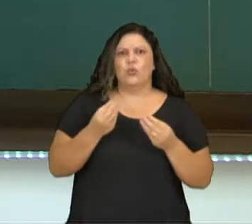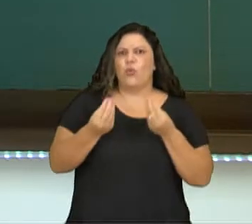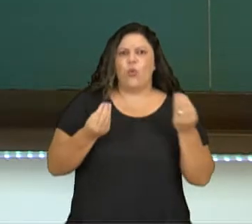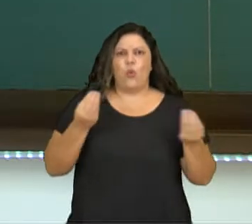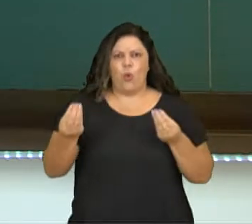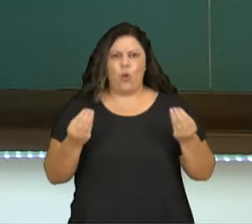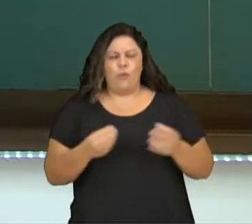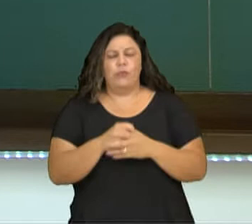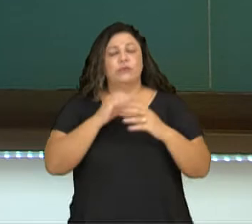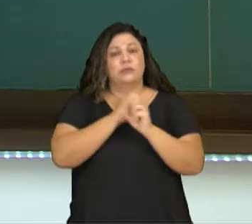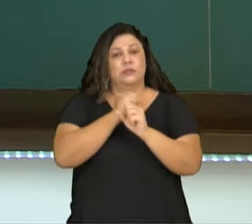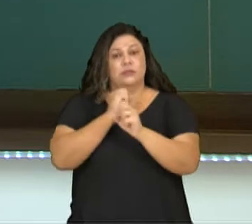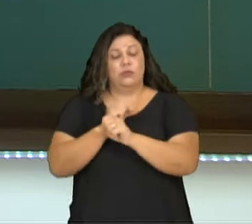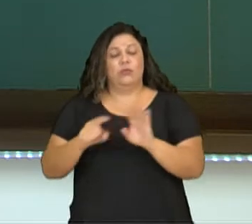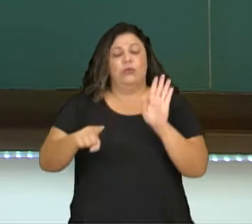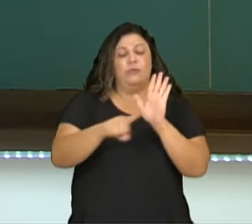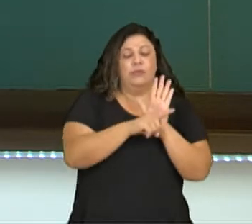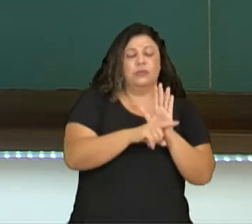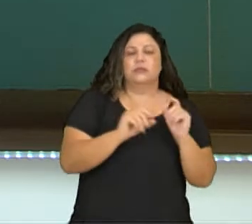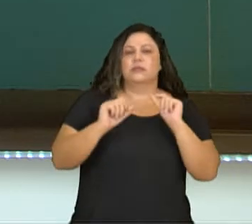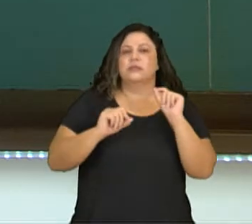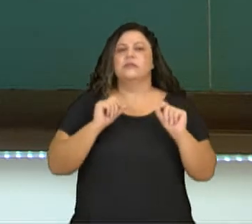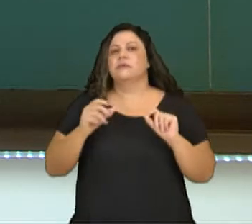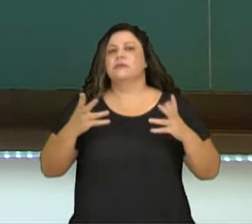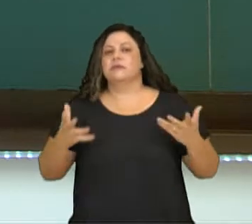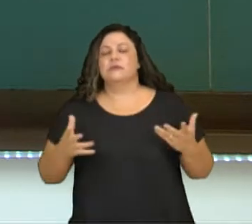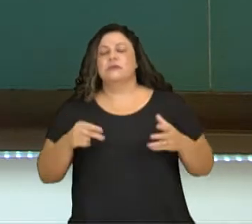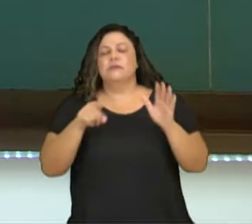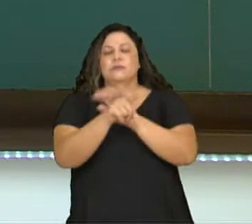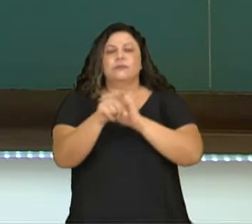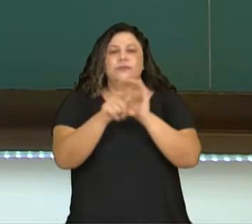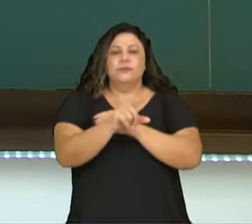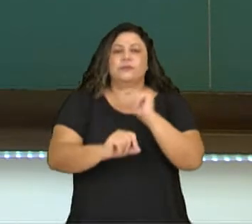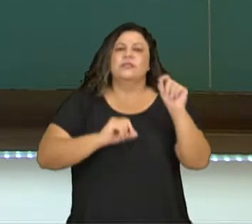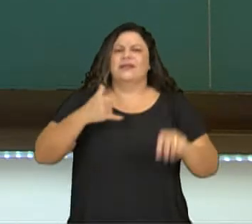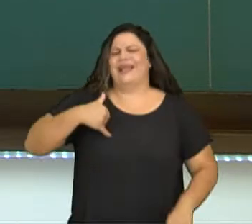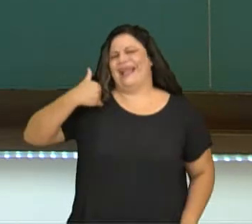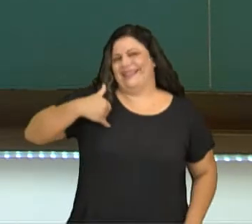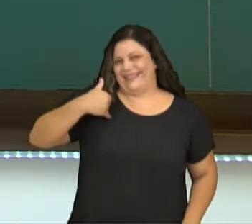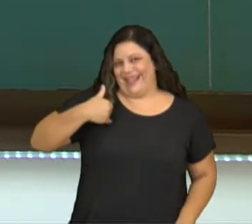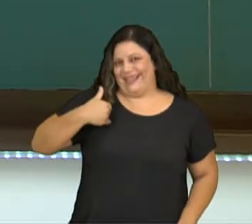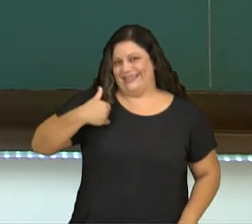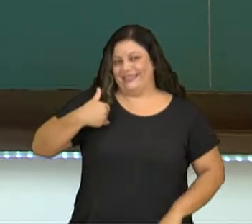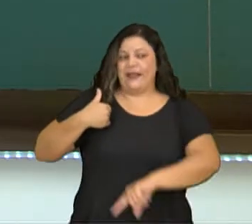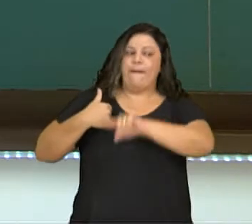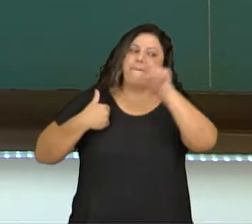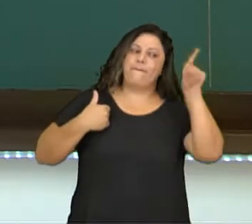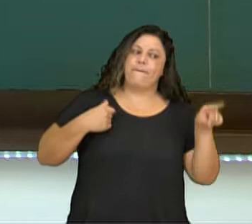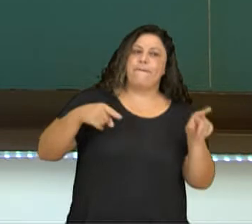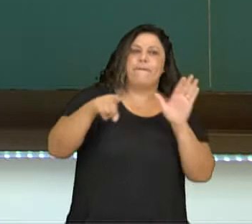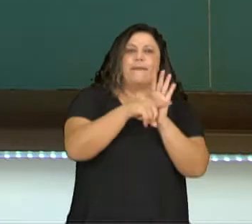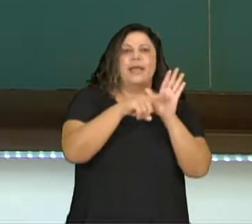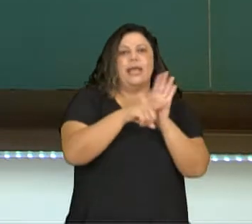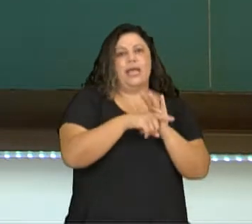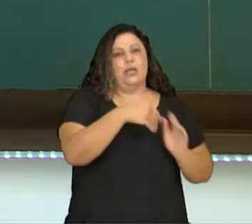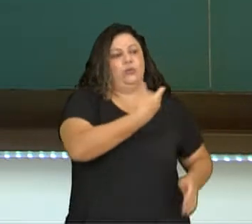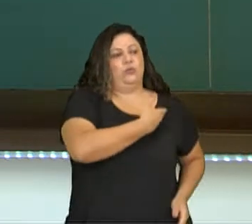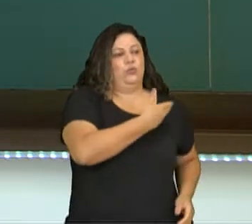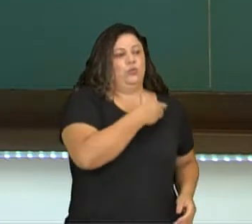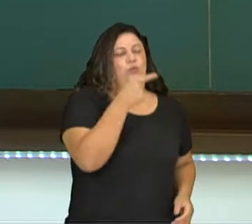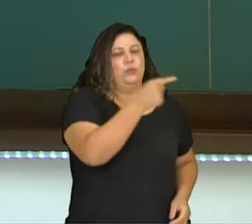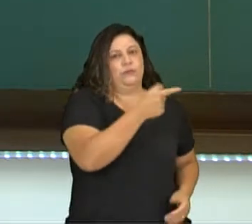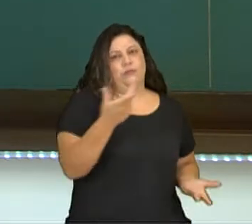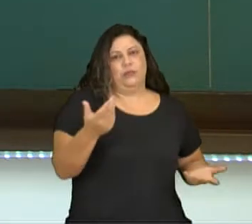diferença. Se eu pergunto para você, qual que é a diferença da tua idade com a idade do teu amigo lá? É tantos anos, você